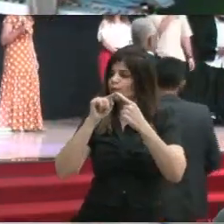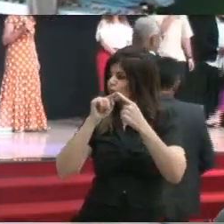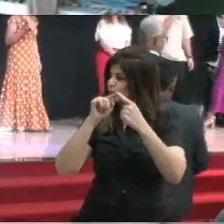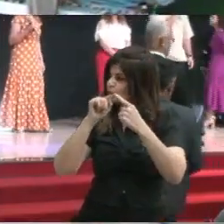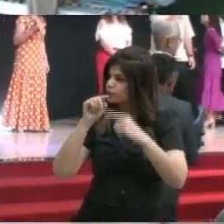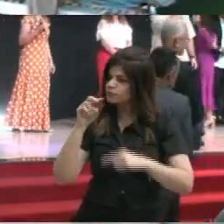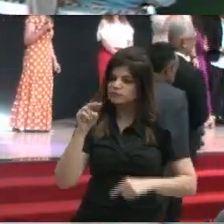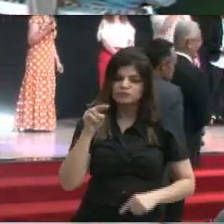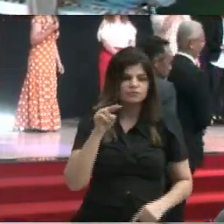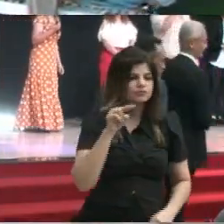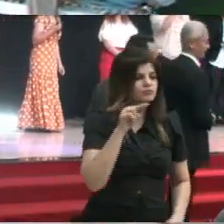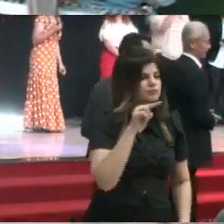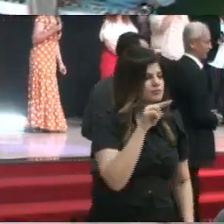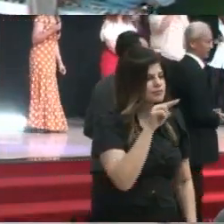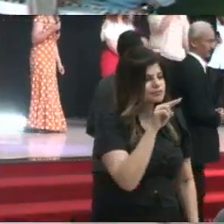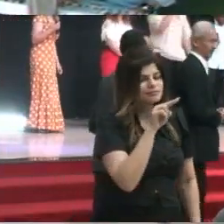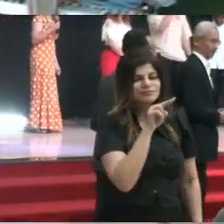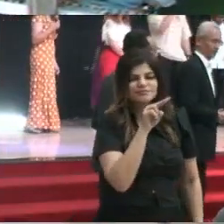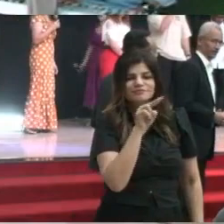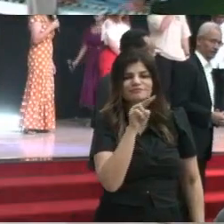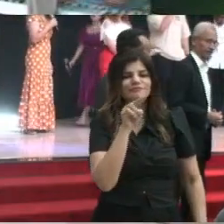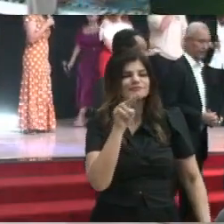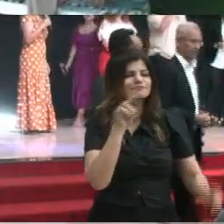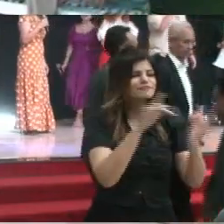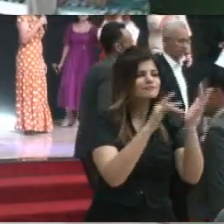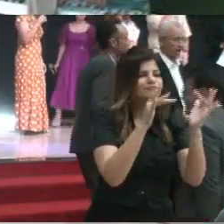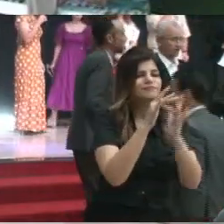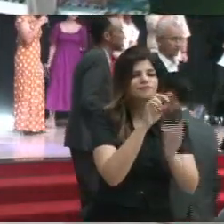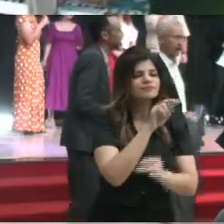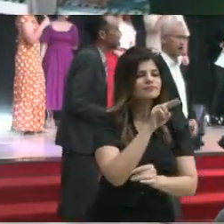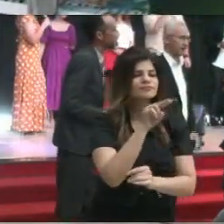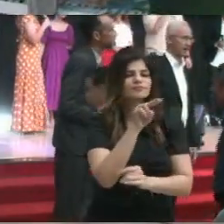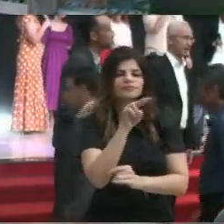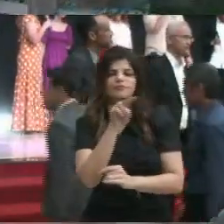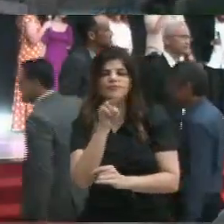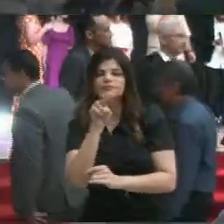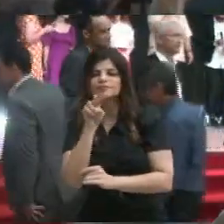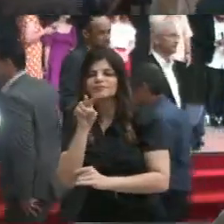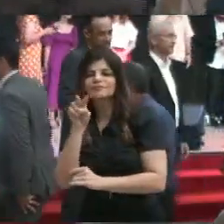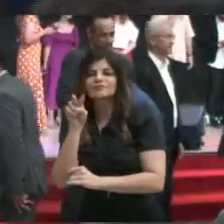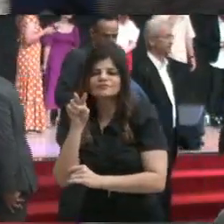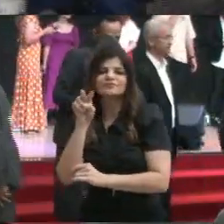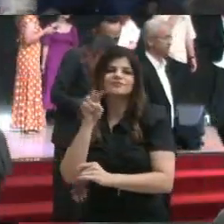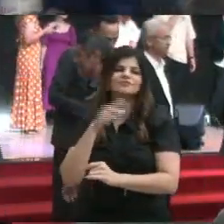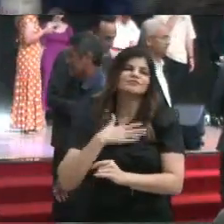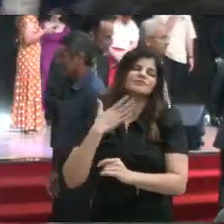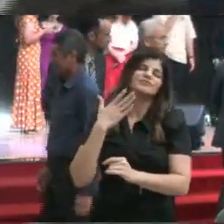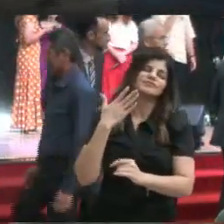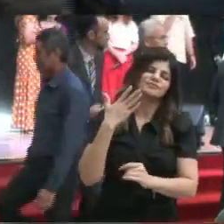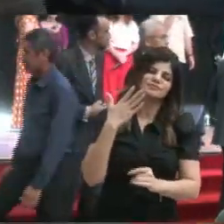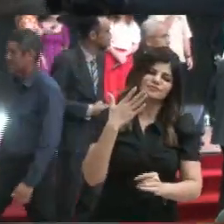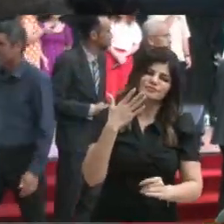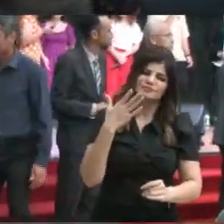só pra te ver e olhar para ti